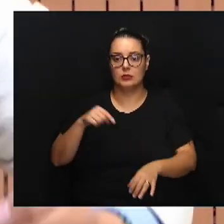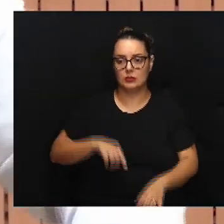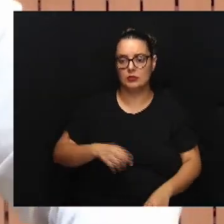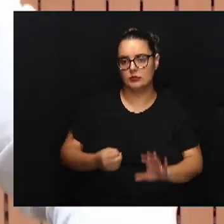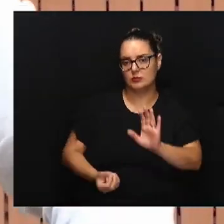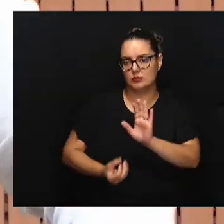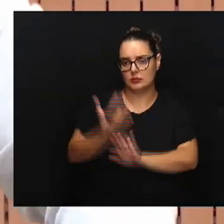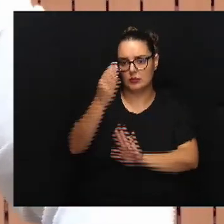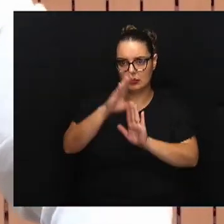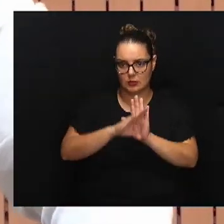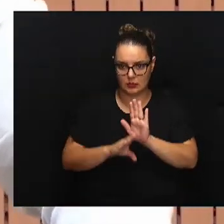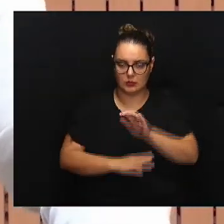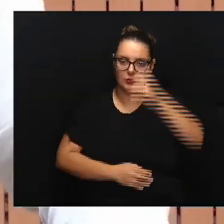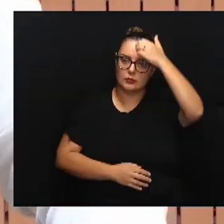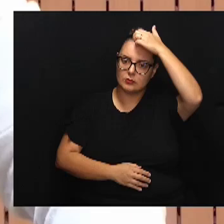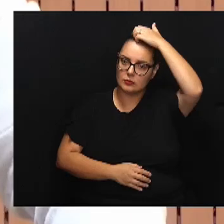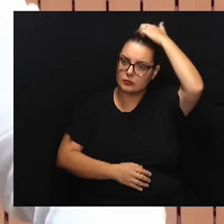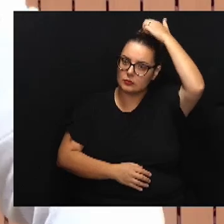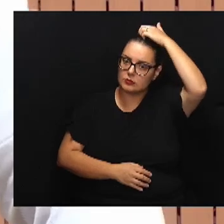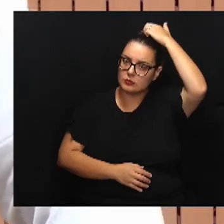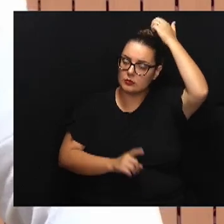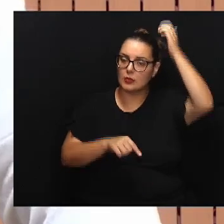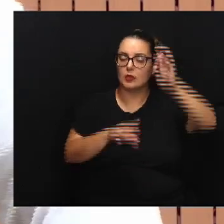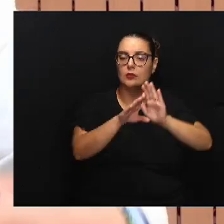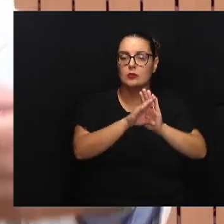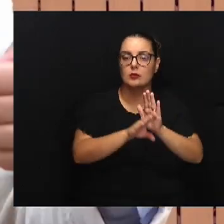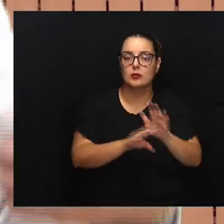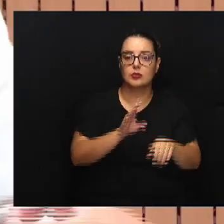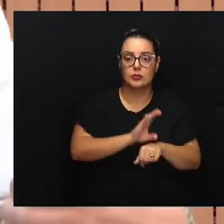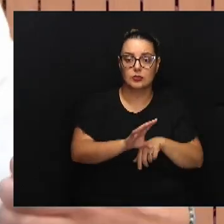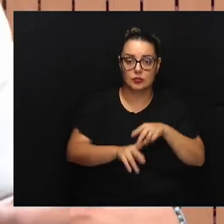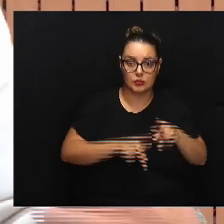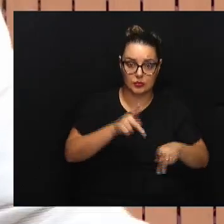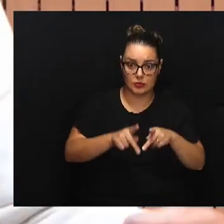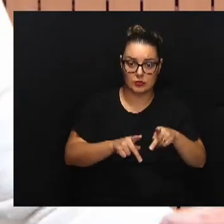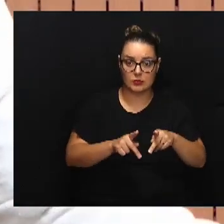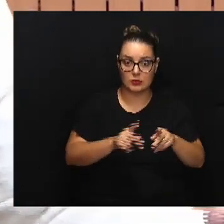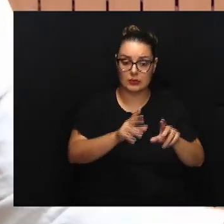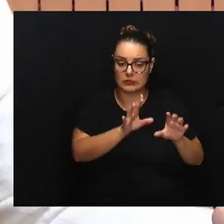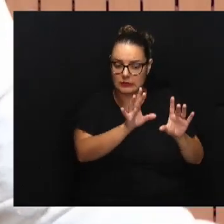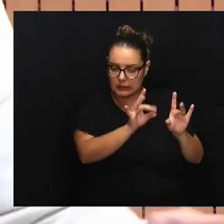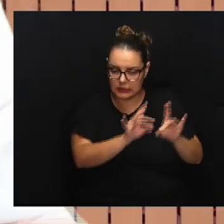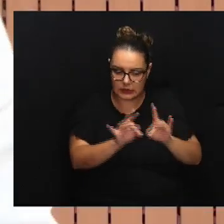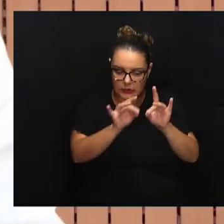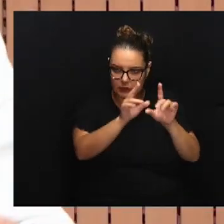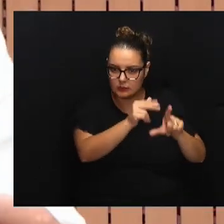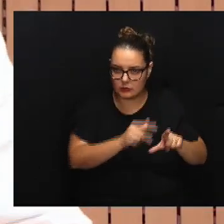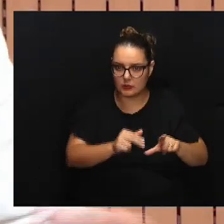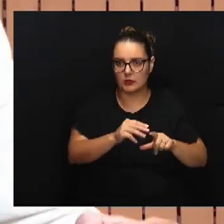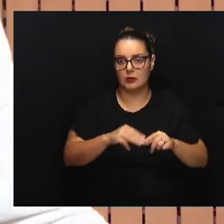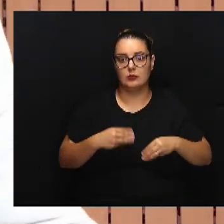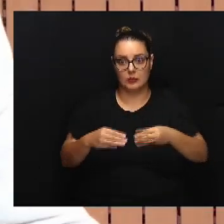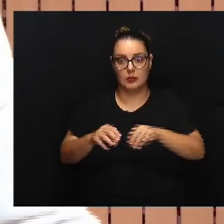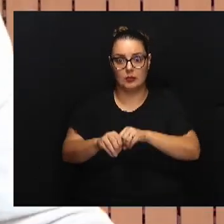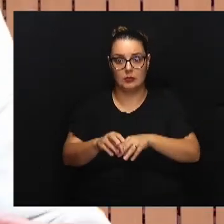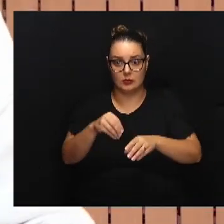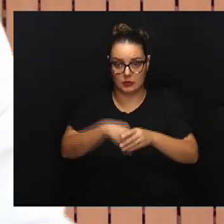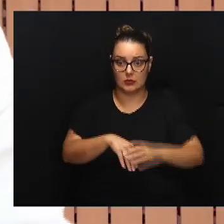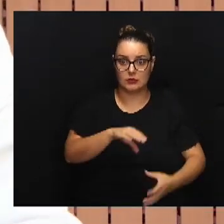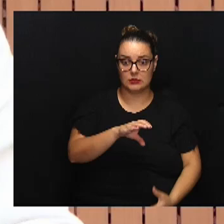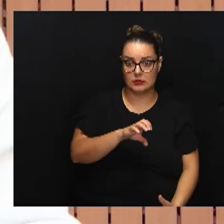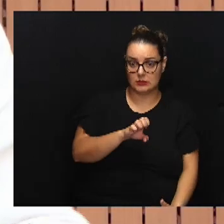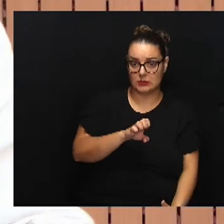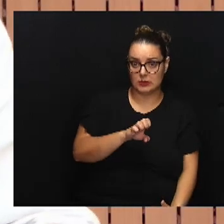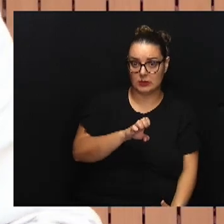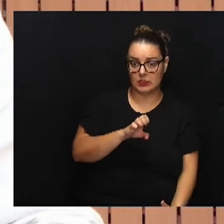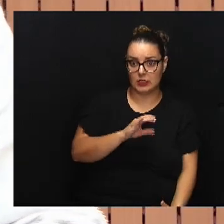criamos um programa. O Partiu IF é um programa de cursinho popular desenhado inteiramente pelo Ministério da Educação dentro da CECADI. É um